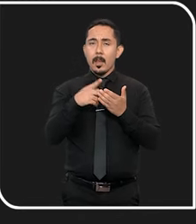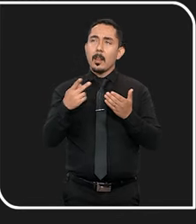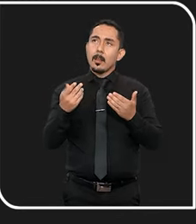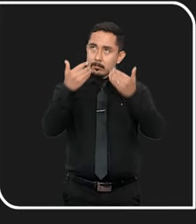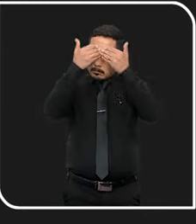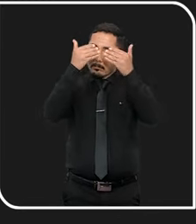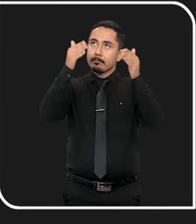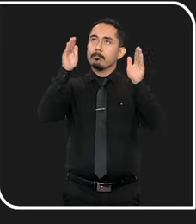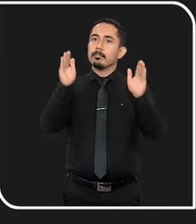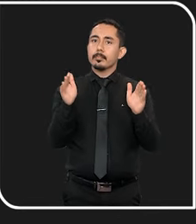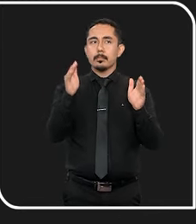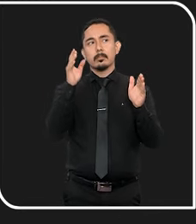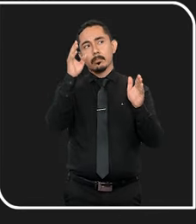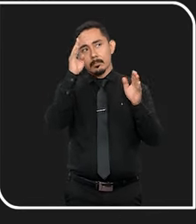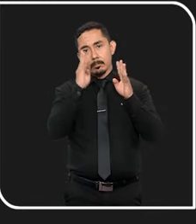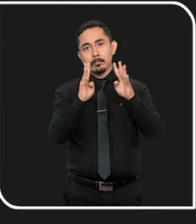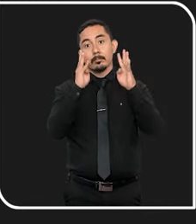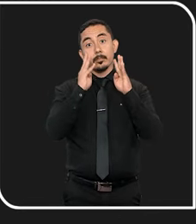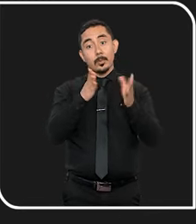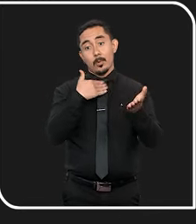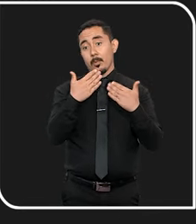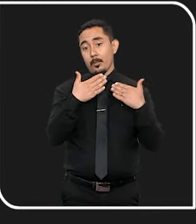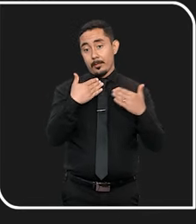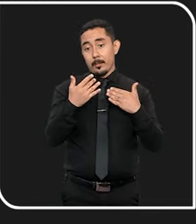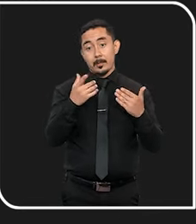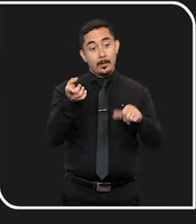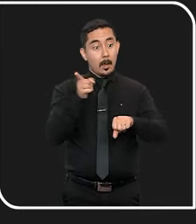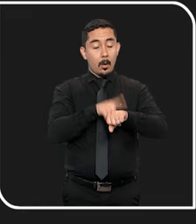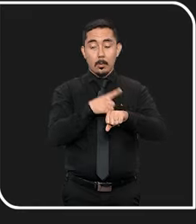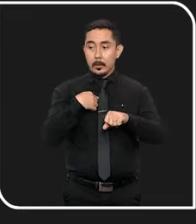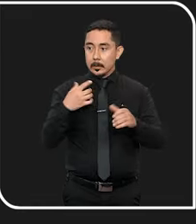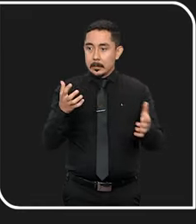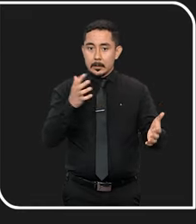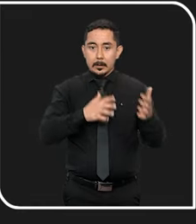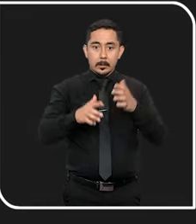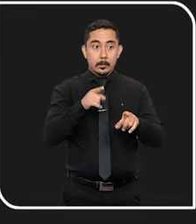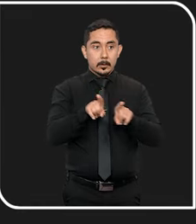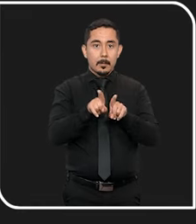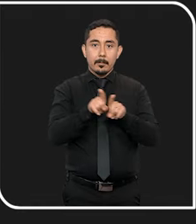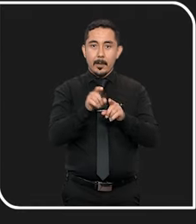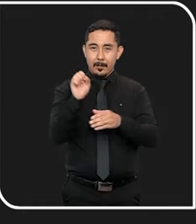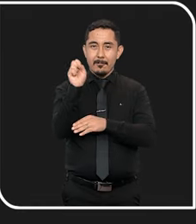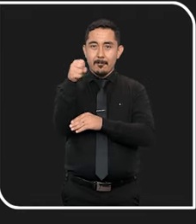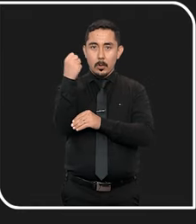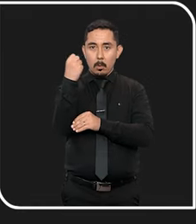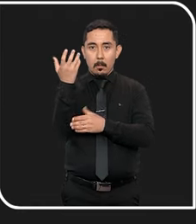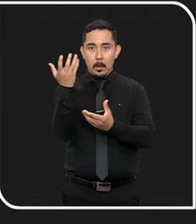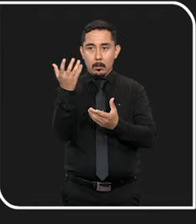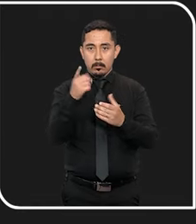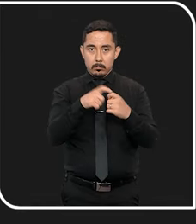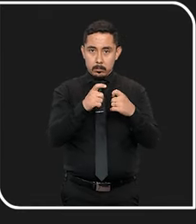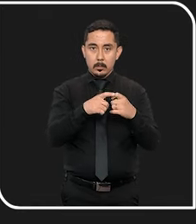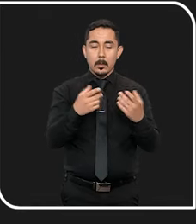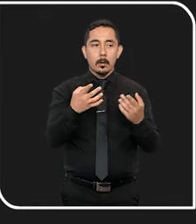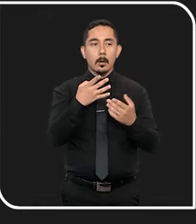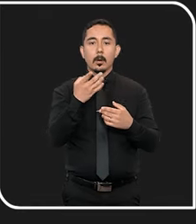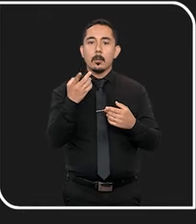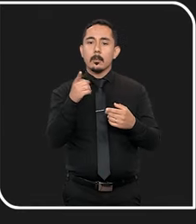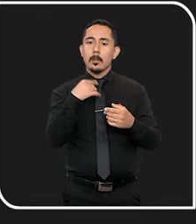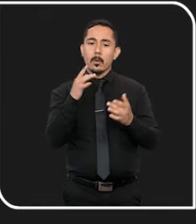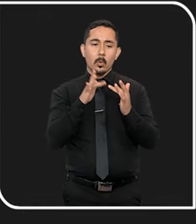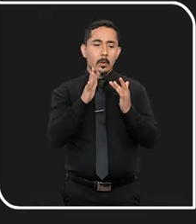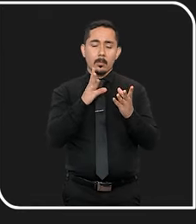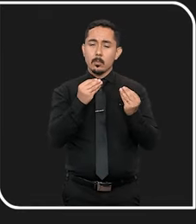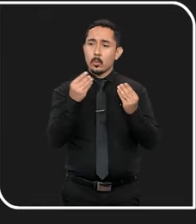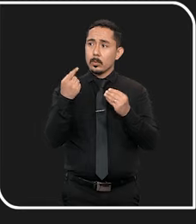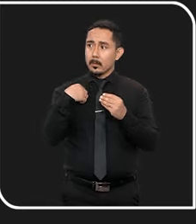coração pras conversas sabe assim na hora eu fiquei né Lógico como mãe e como fisioterapeuta que tenho tanto contato eu falei